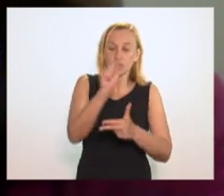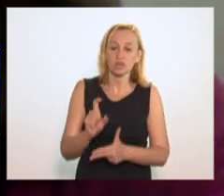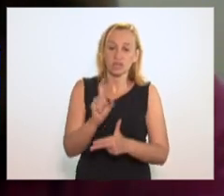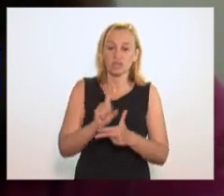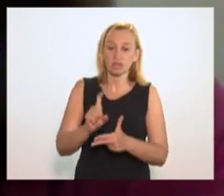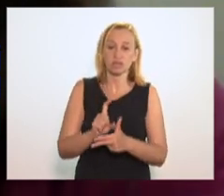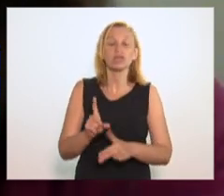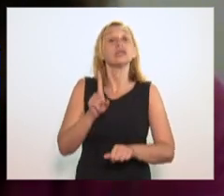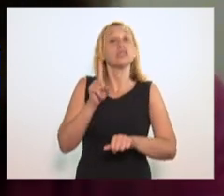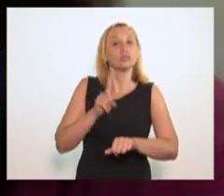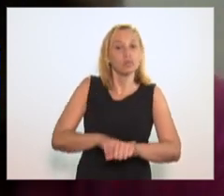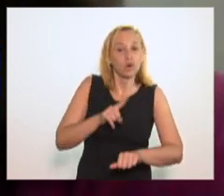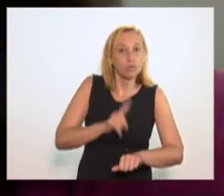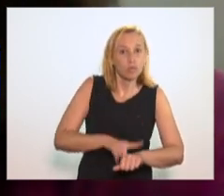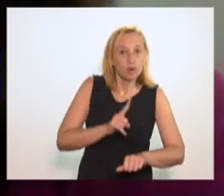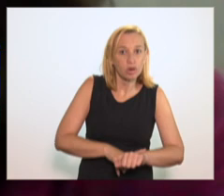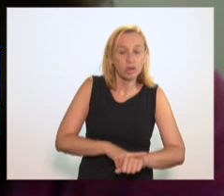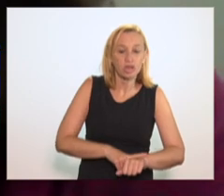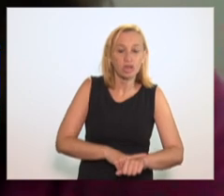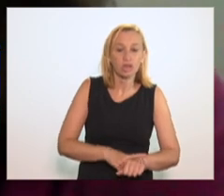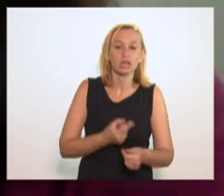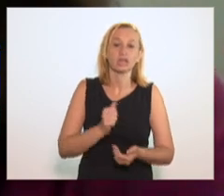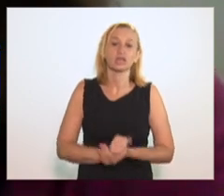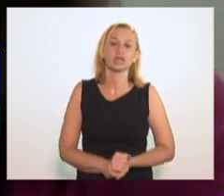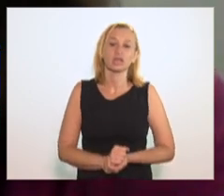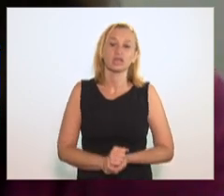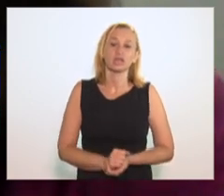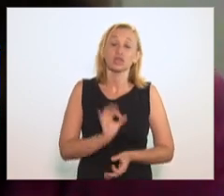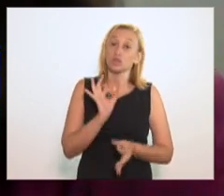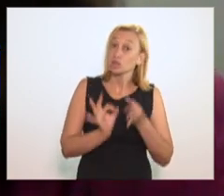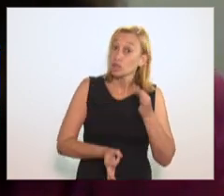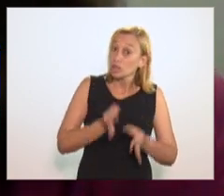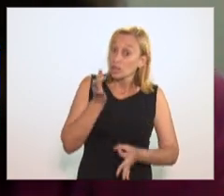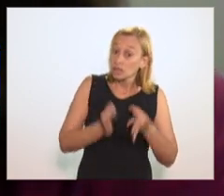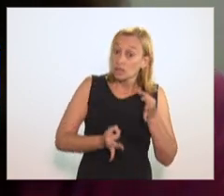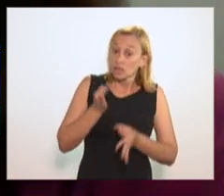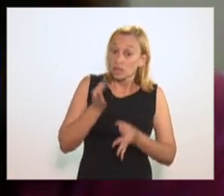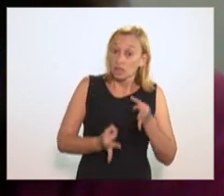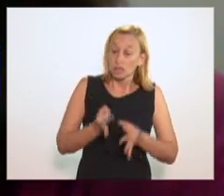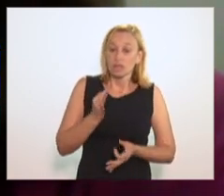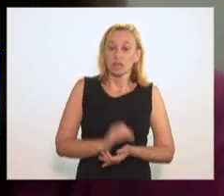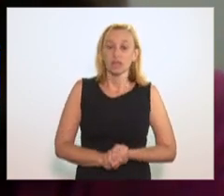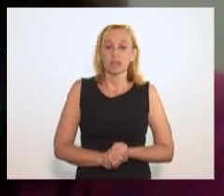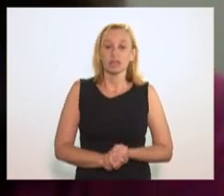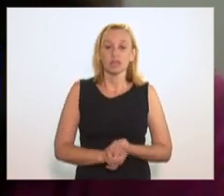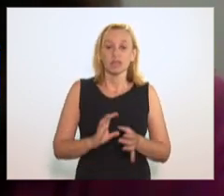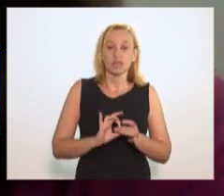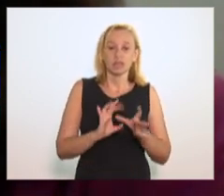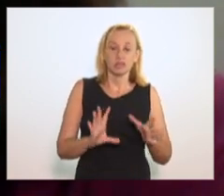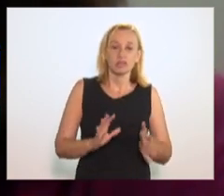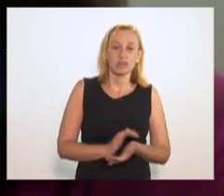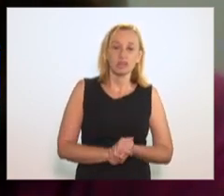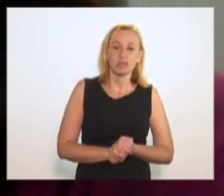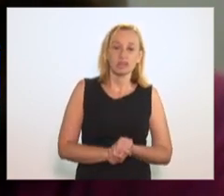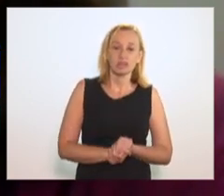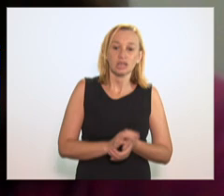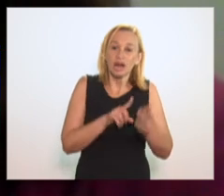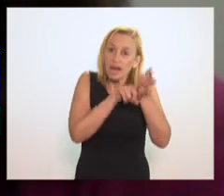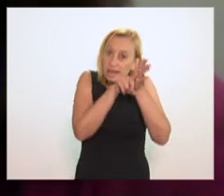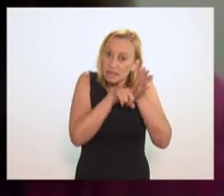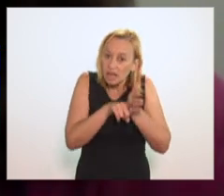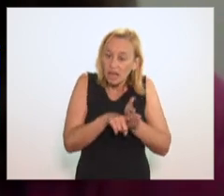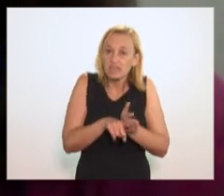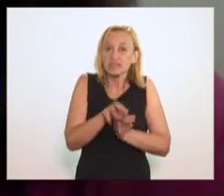momento em sede judicial está aberto para análise